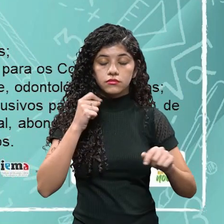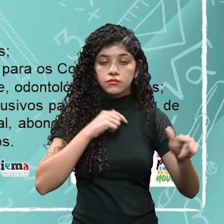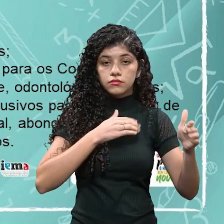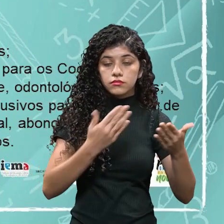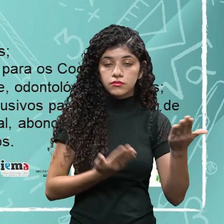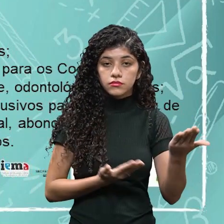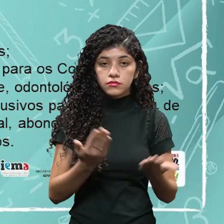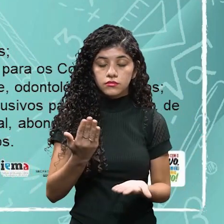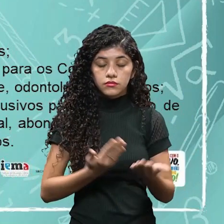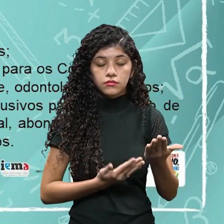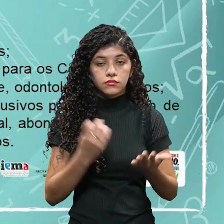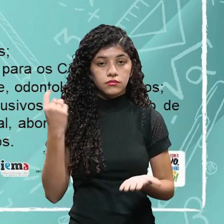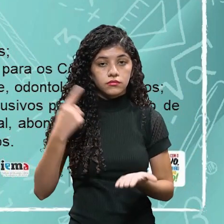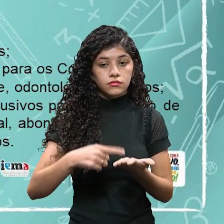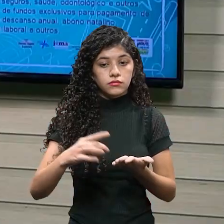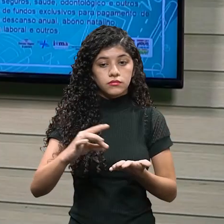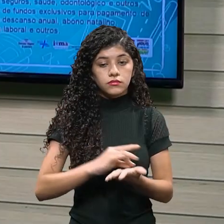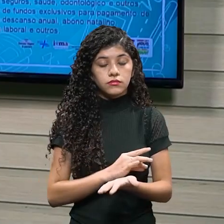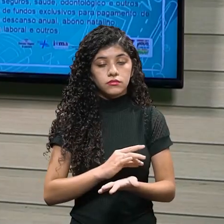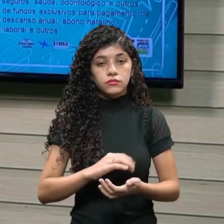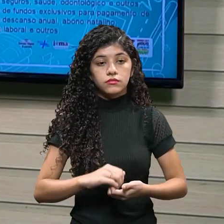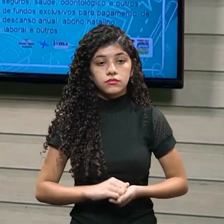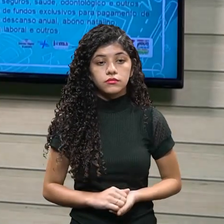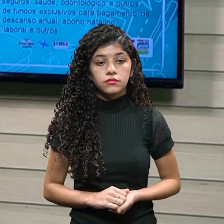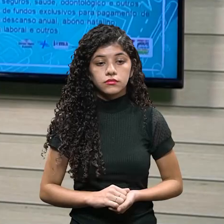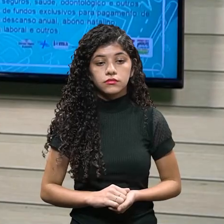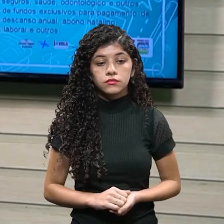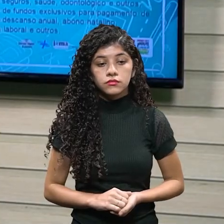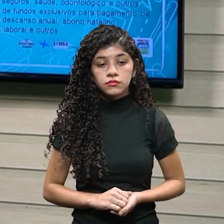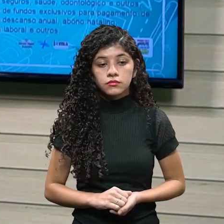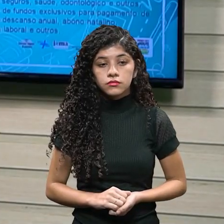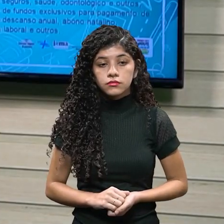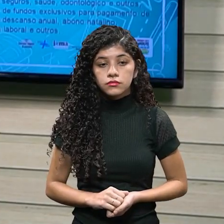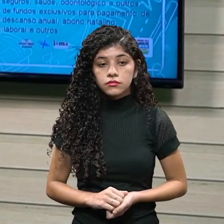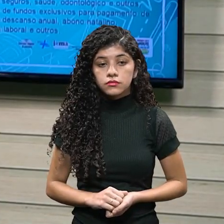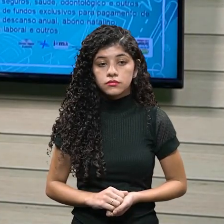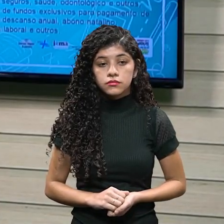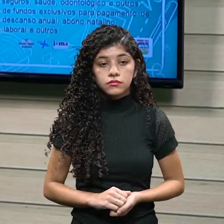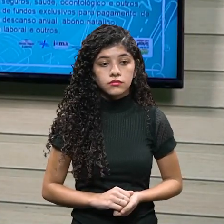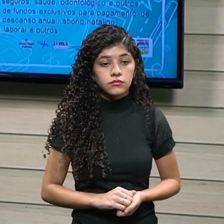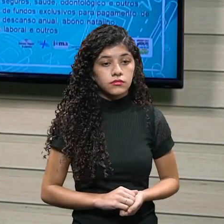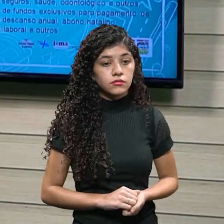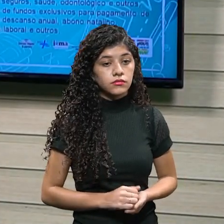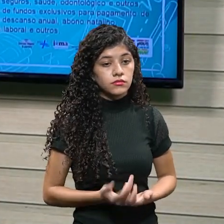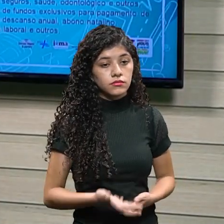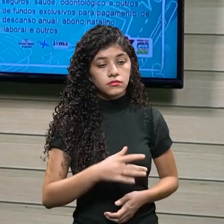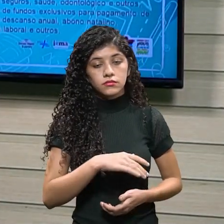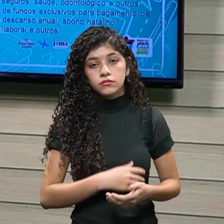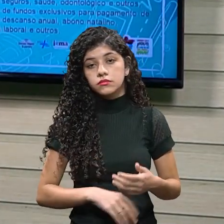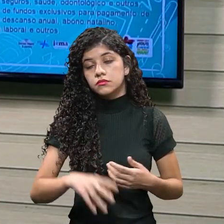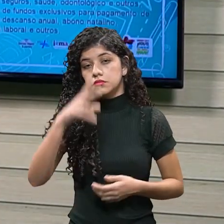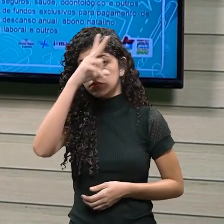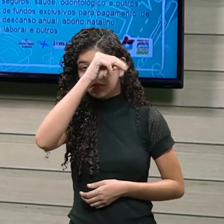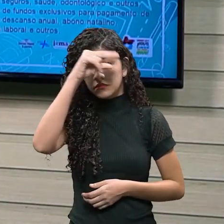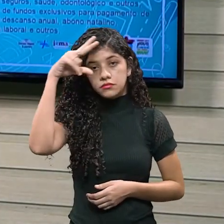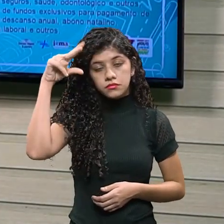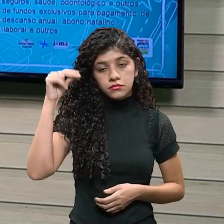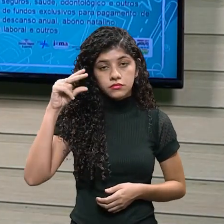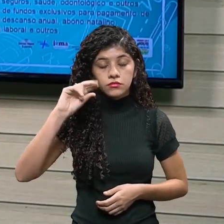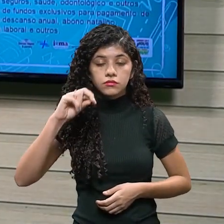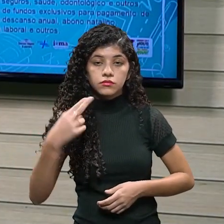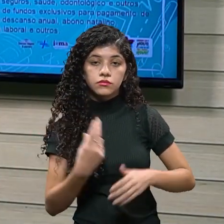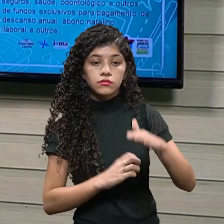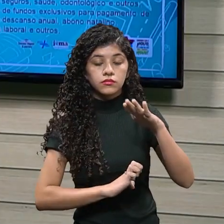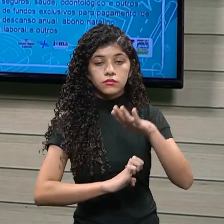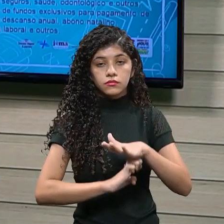serviços contratados. Então, digamos que um tomador de serviço, uma prefeitura, uma grande